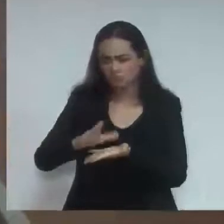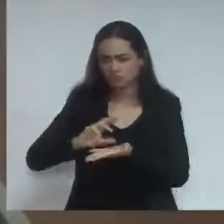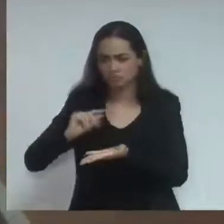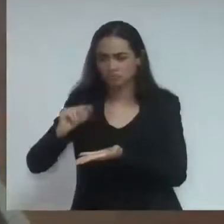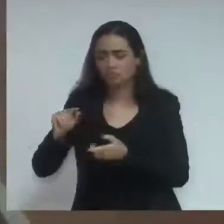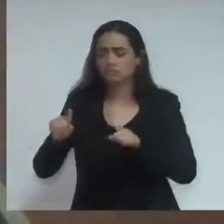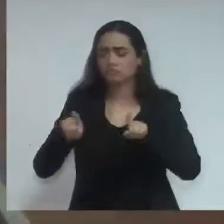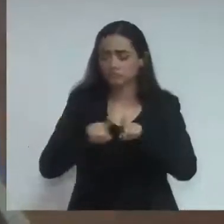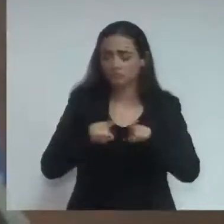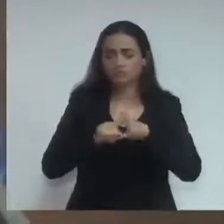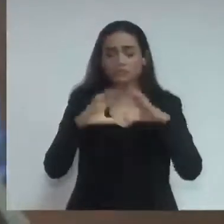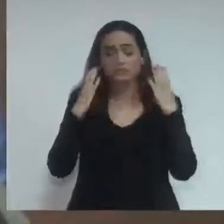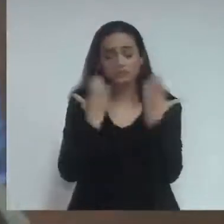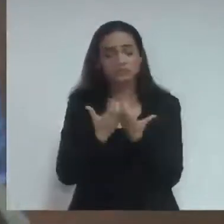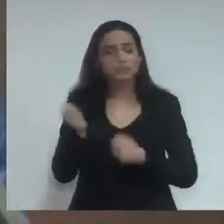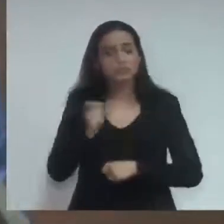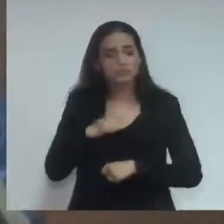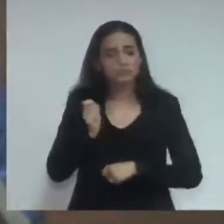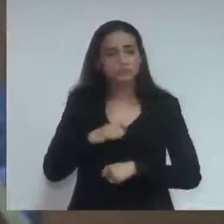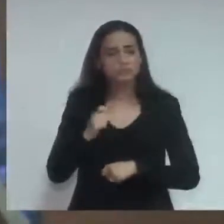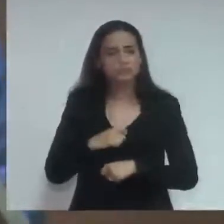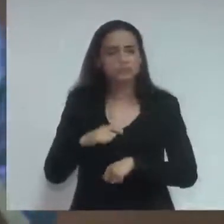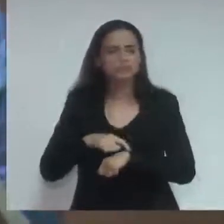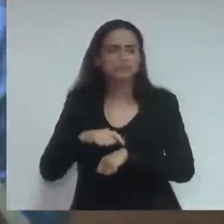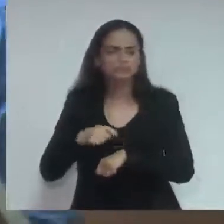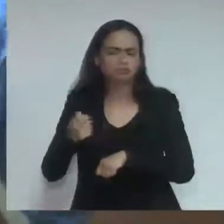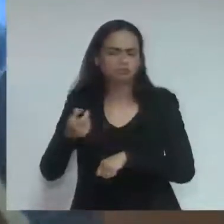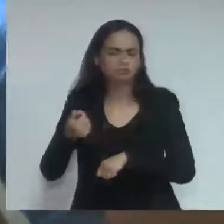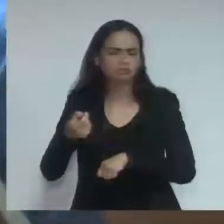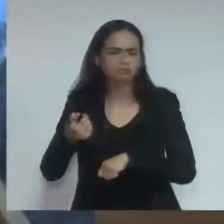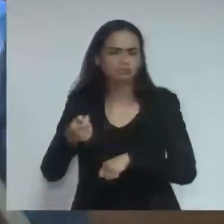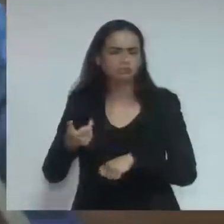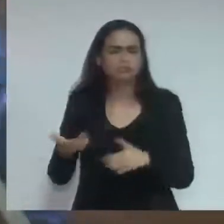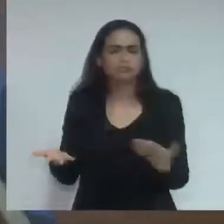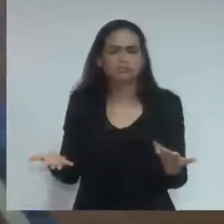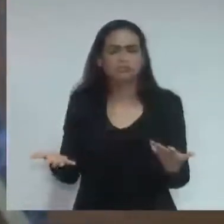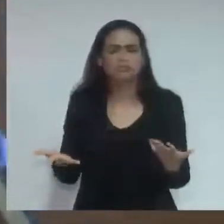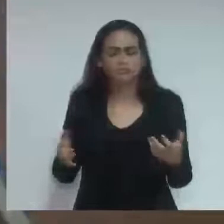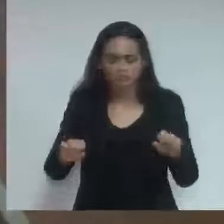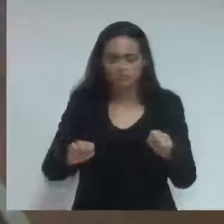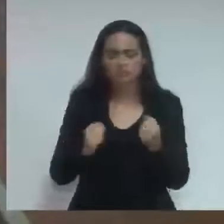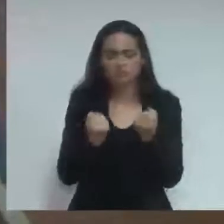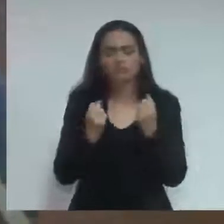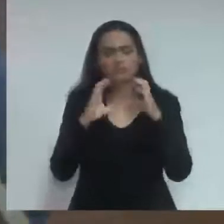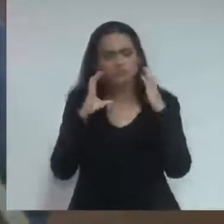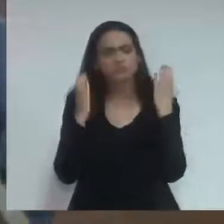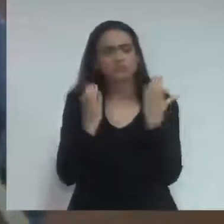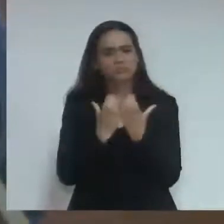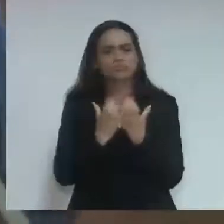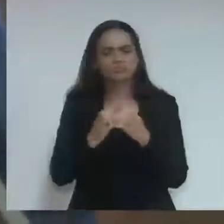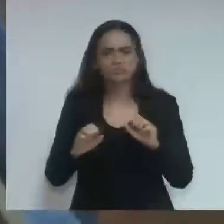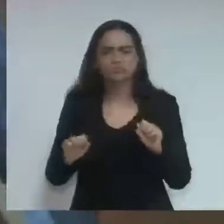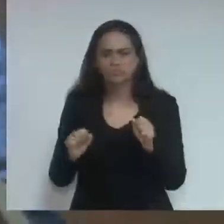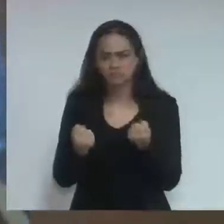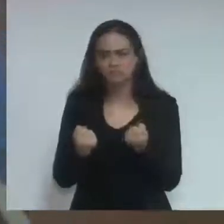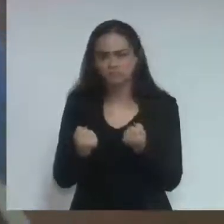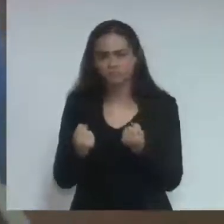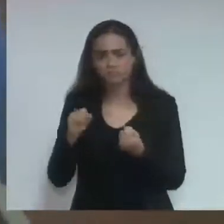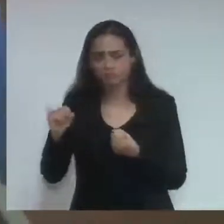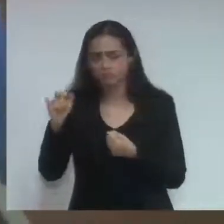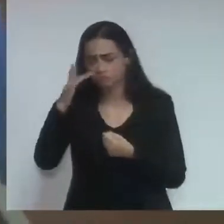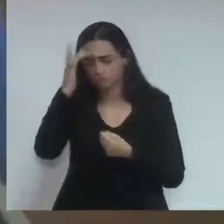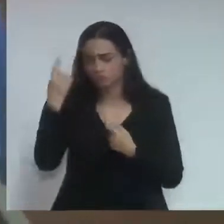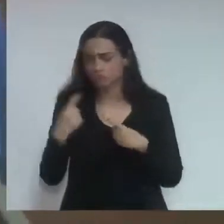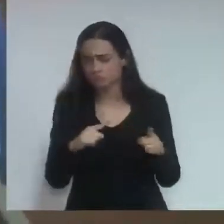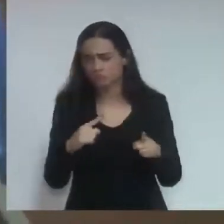próximos serviços. Tem bem pouco tempo, vereador. Então, aqui defendo, sempre vou defender. Acho absurdo o que eles têm